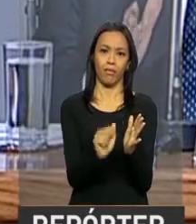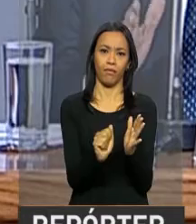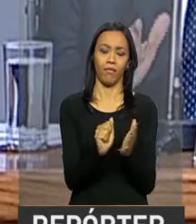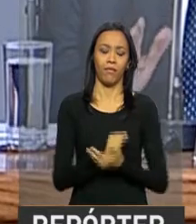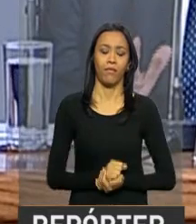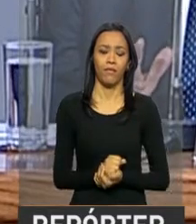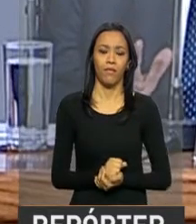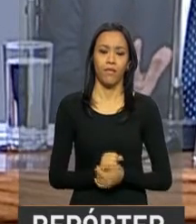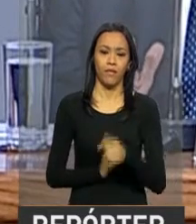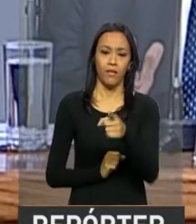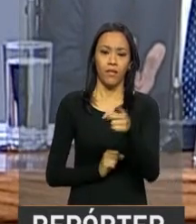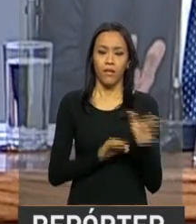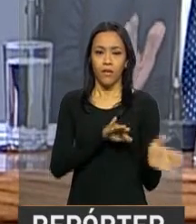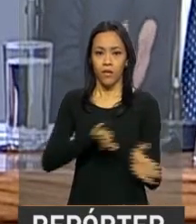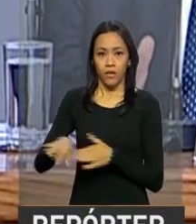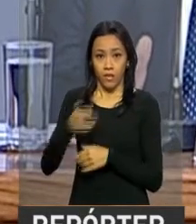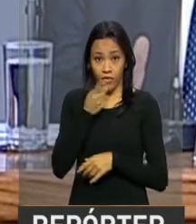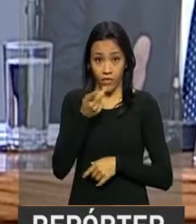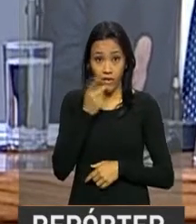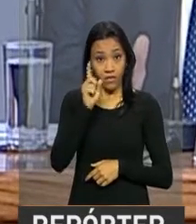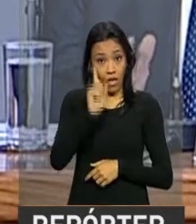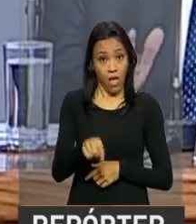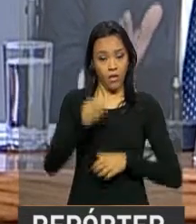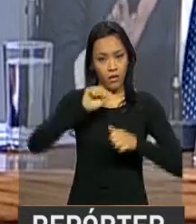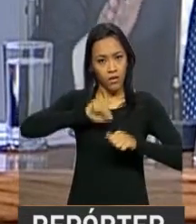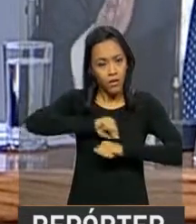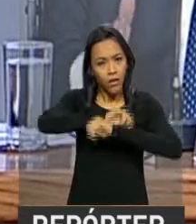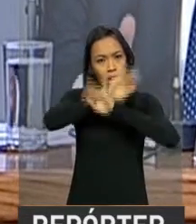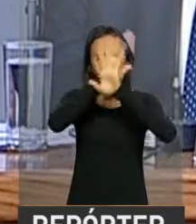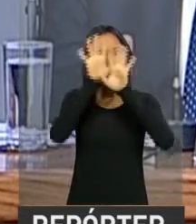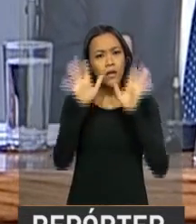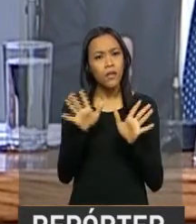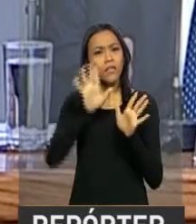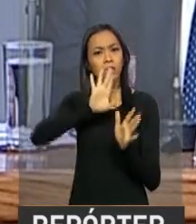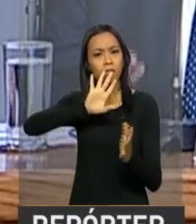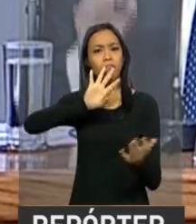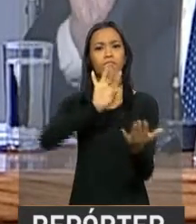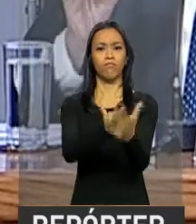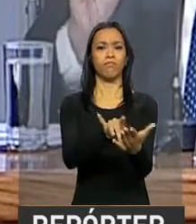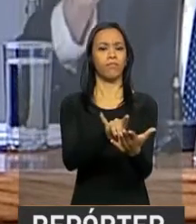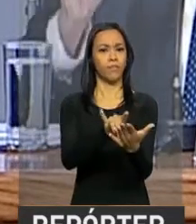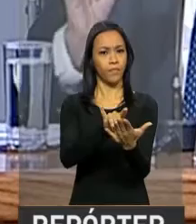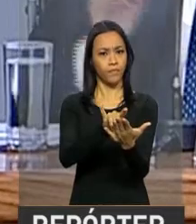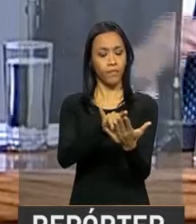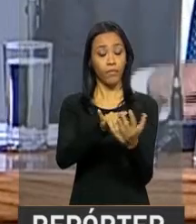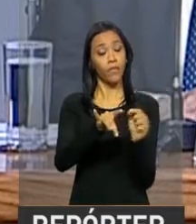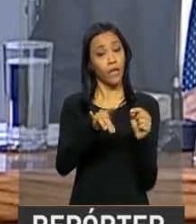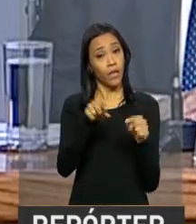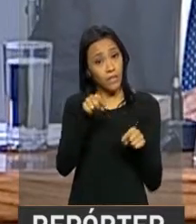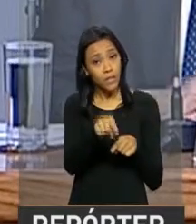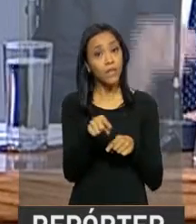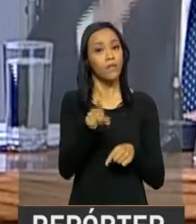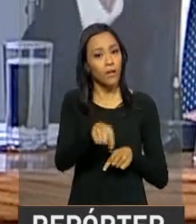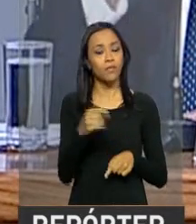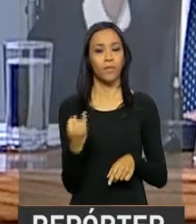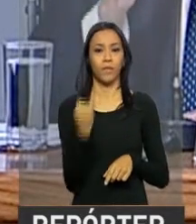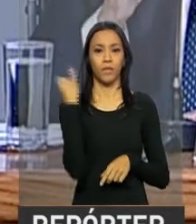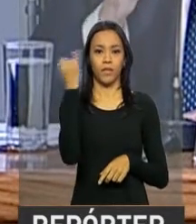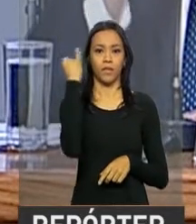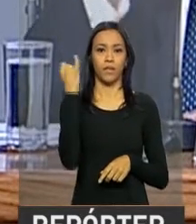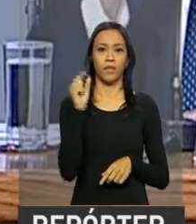É absolutamente transparente e realista. Isto é que é importante.